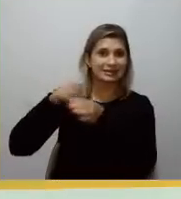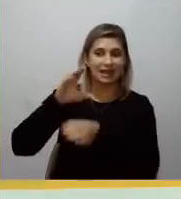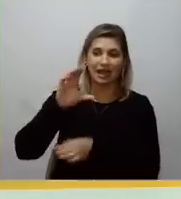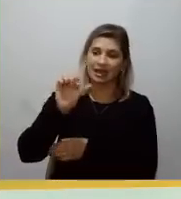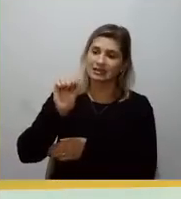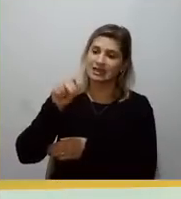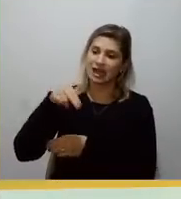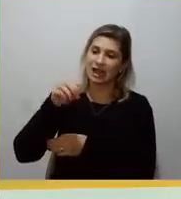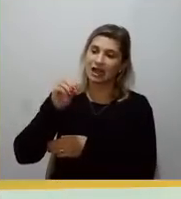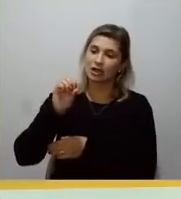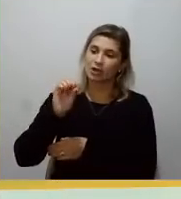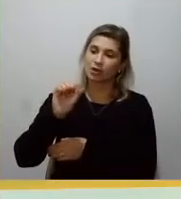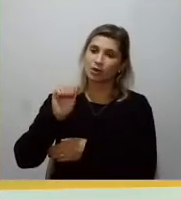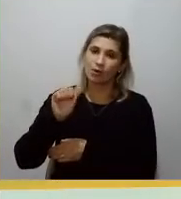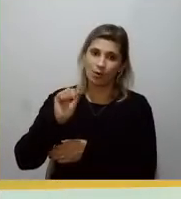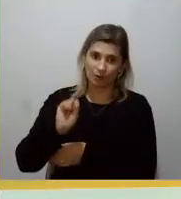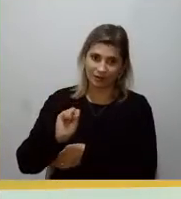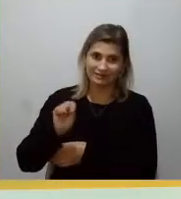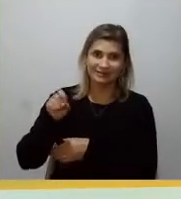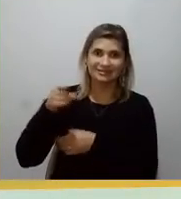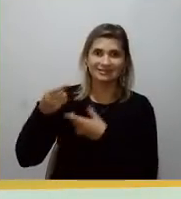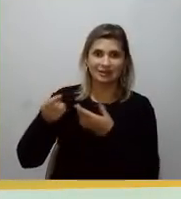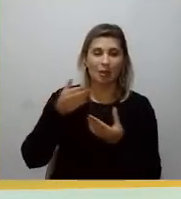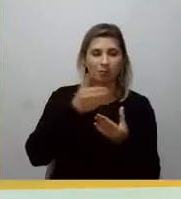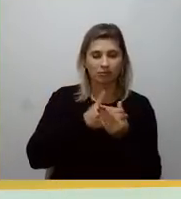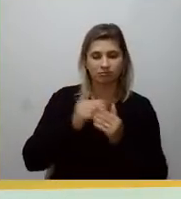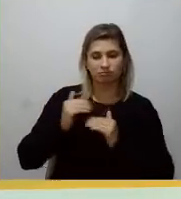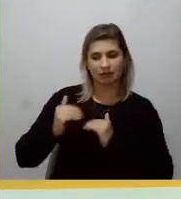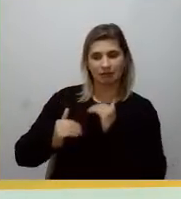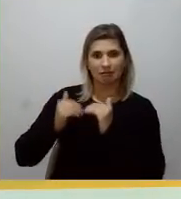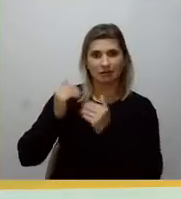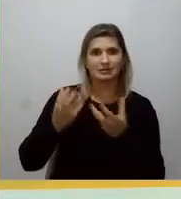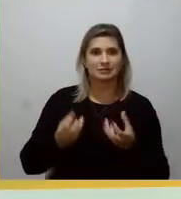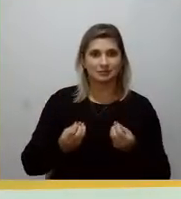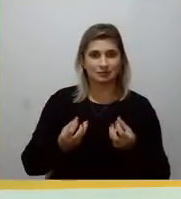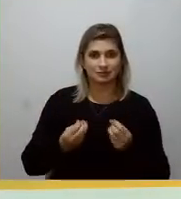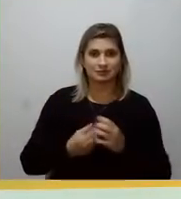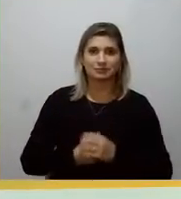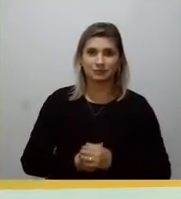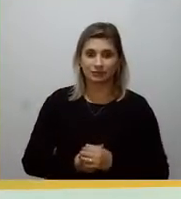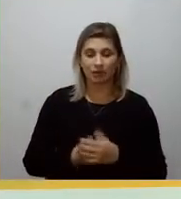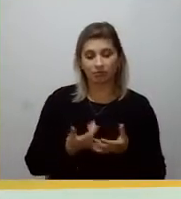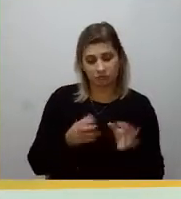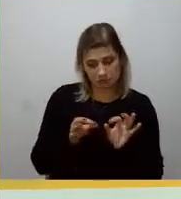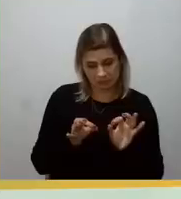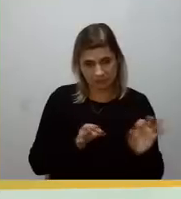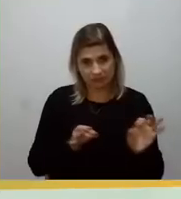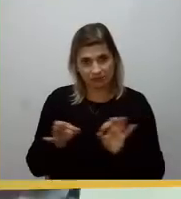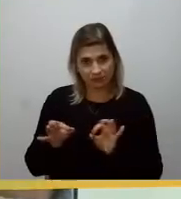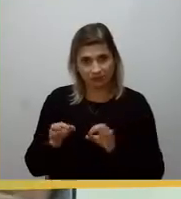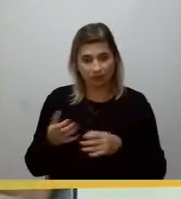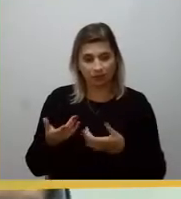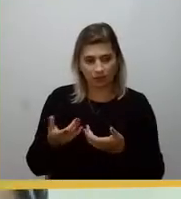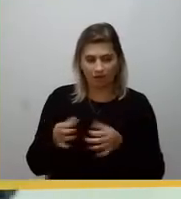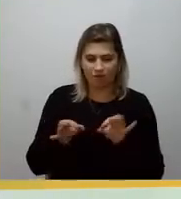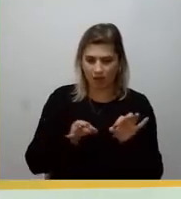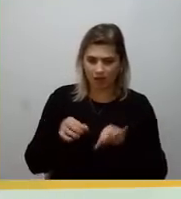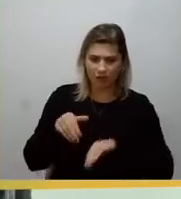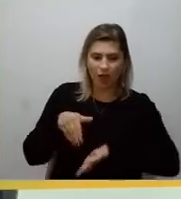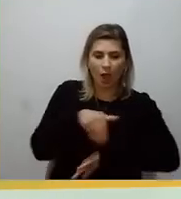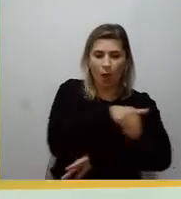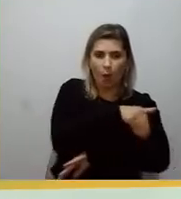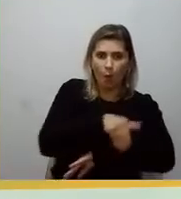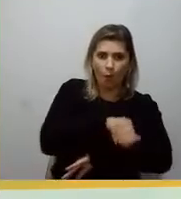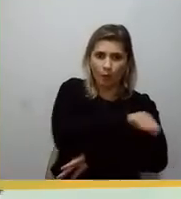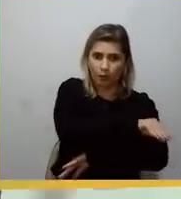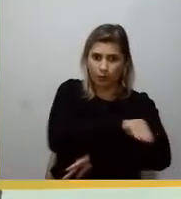Câmara de Vereadores, um processo que evoluiu bastante. E importante que você fez um planejamento, quer dizer, vamos asfaltar essa rua, o sistema que tem é ferro